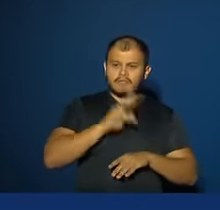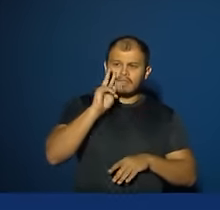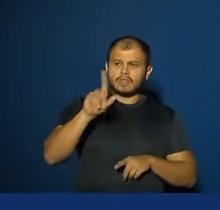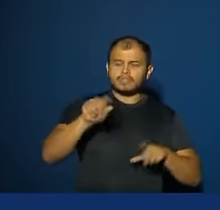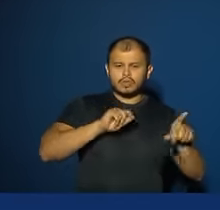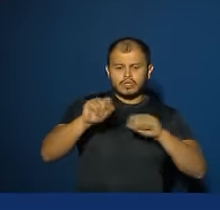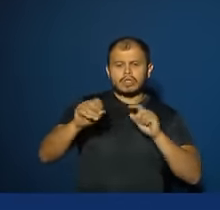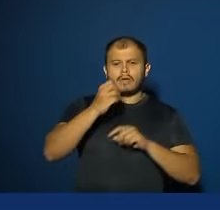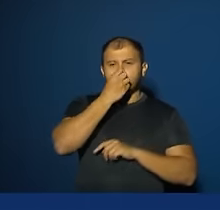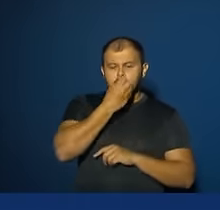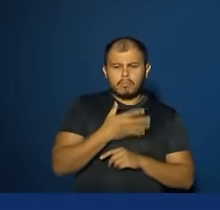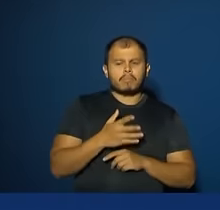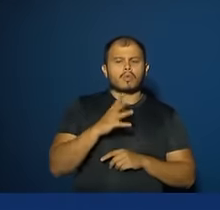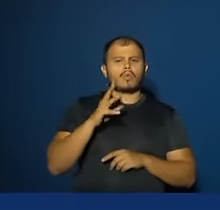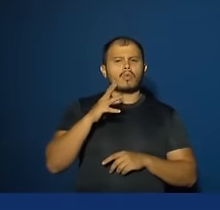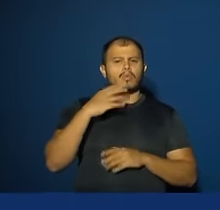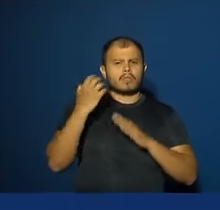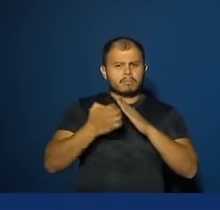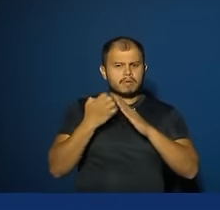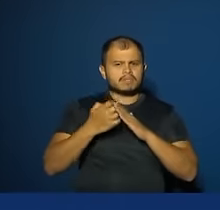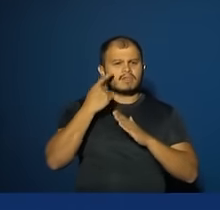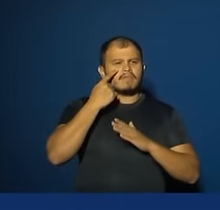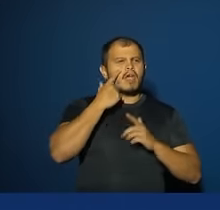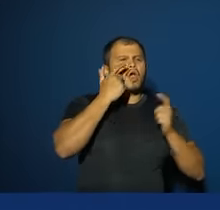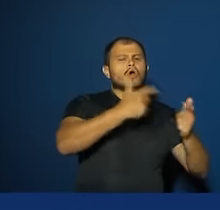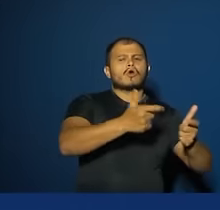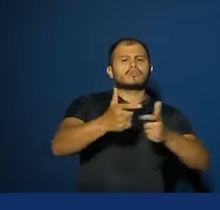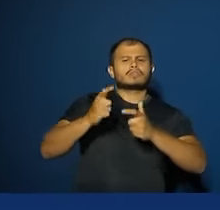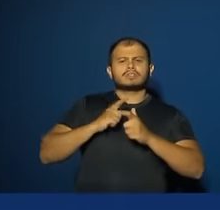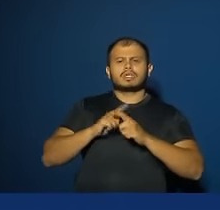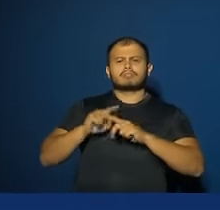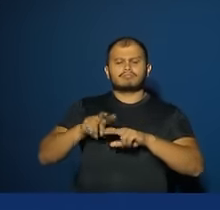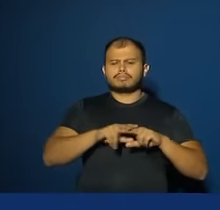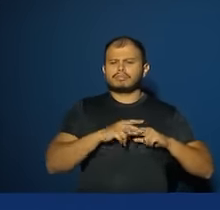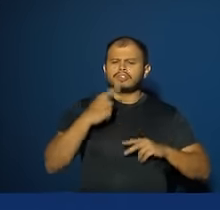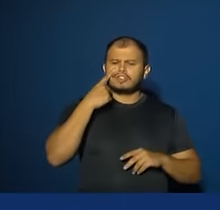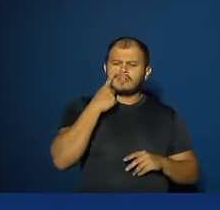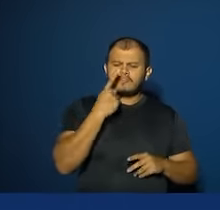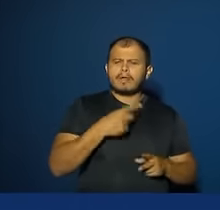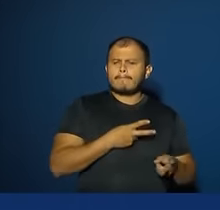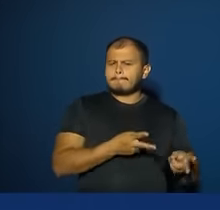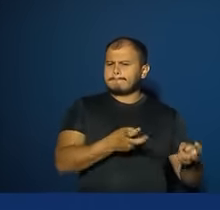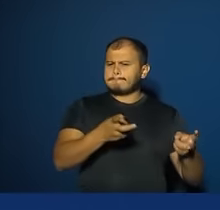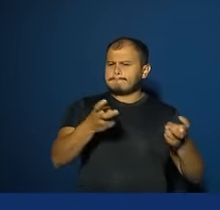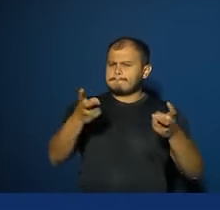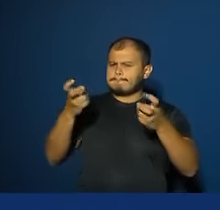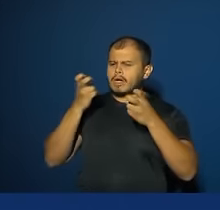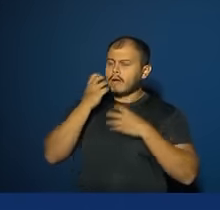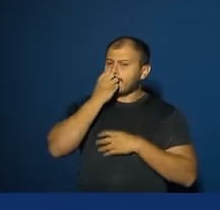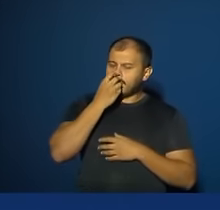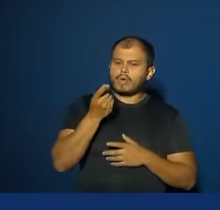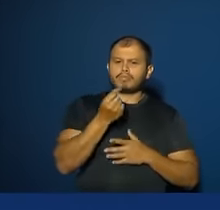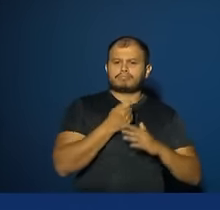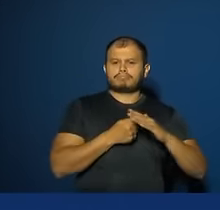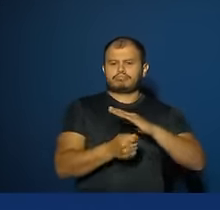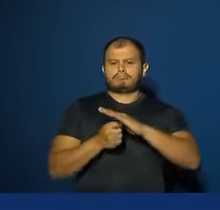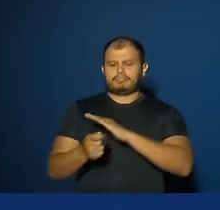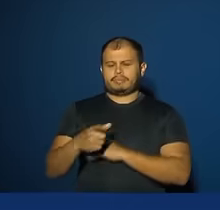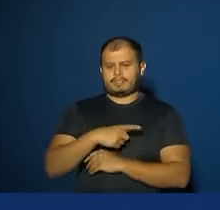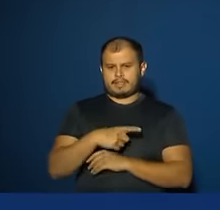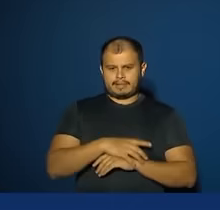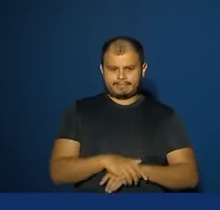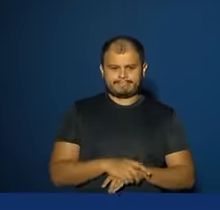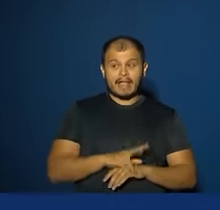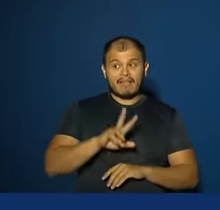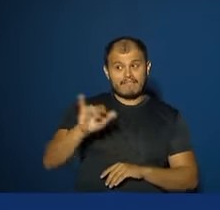olhar 2 anos à frente, ver onde tem assimetria, e a gente está enxergando muita assimetria, muito bons negócios para investir. A gente